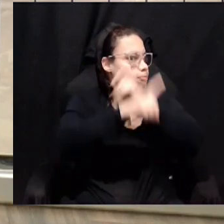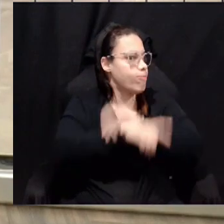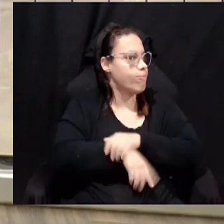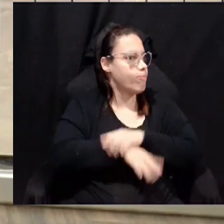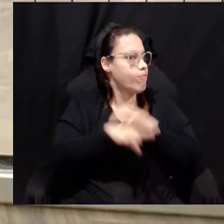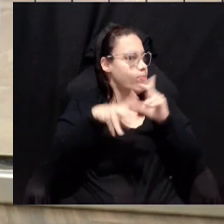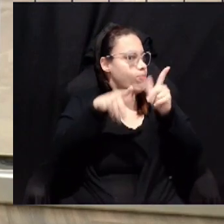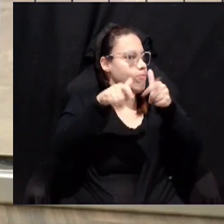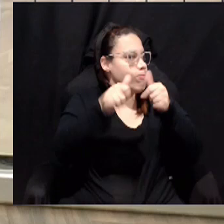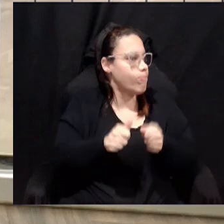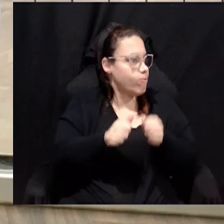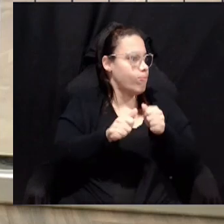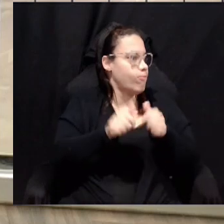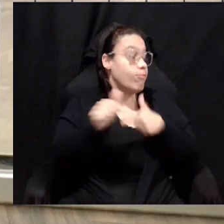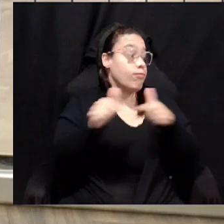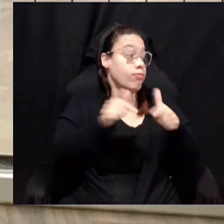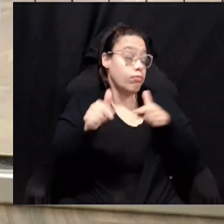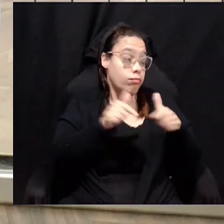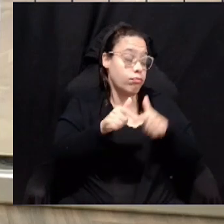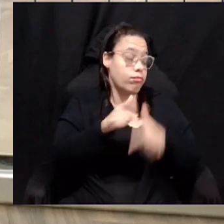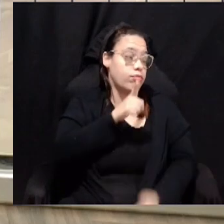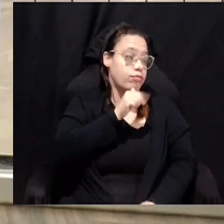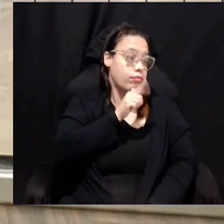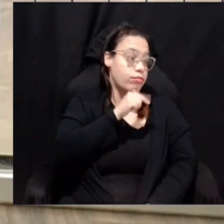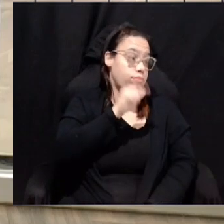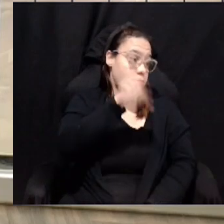que faz o tratamento de água, né?